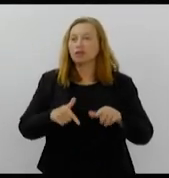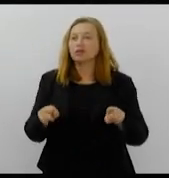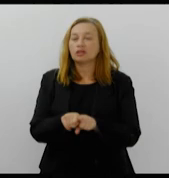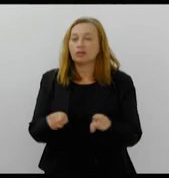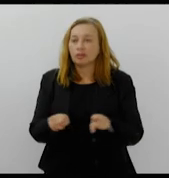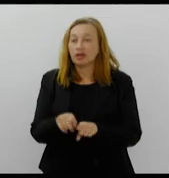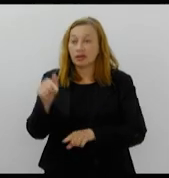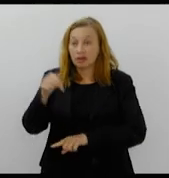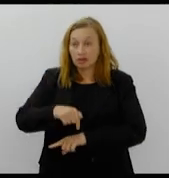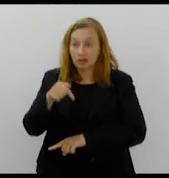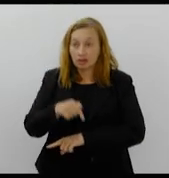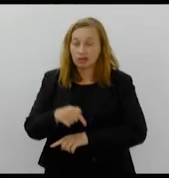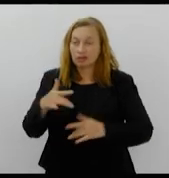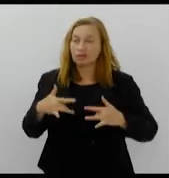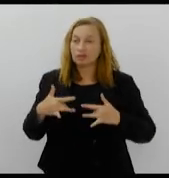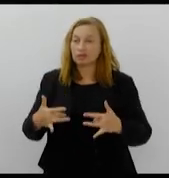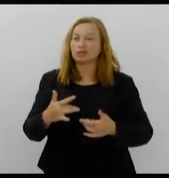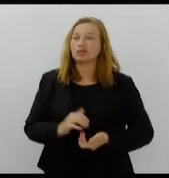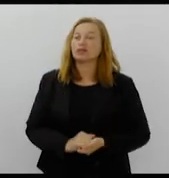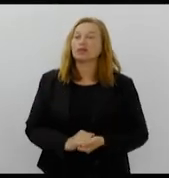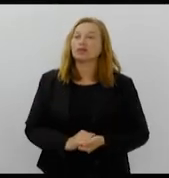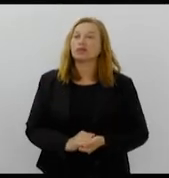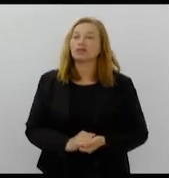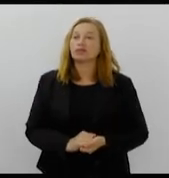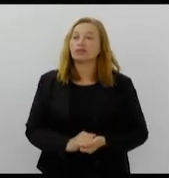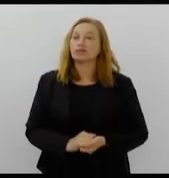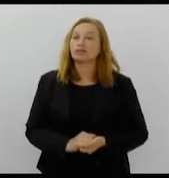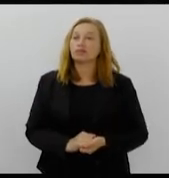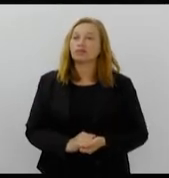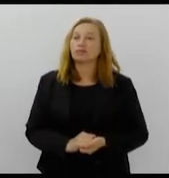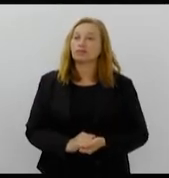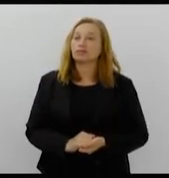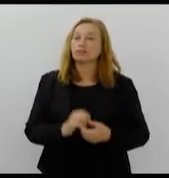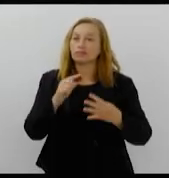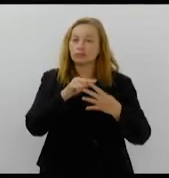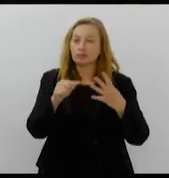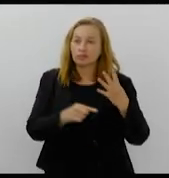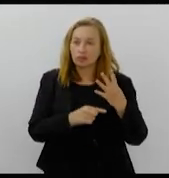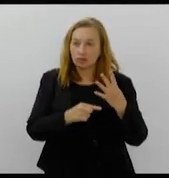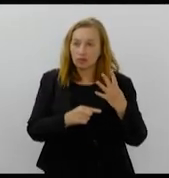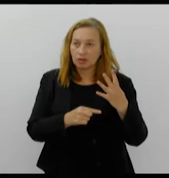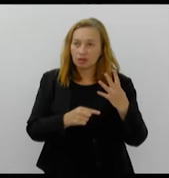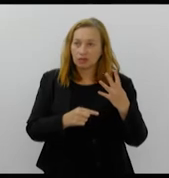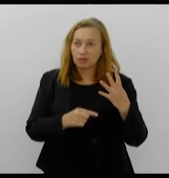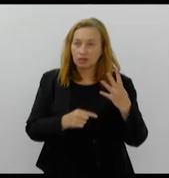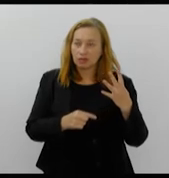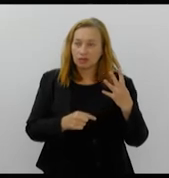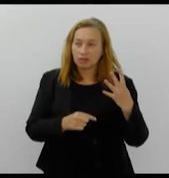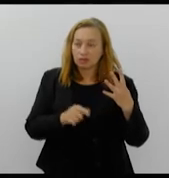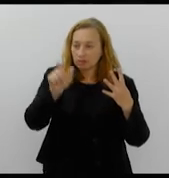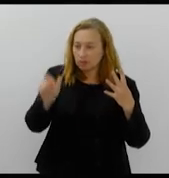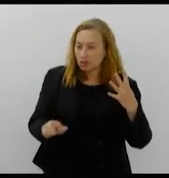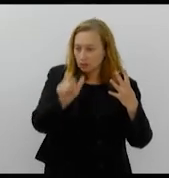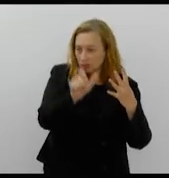aqui a nossa solidariedade às quatro trabalhadoras, deputado Flávio Serafini,